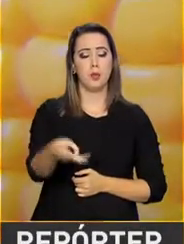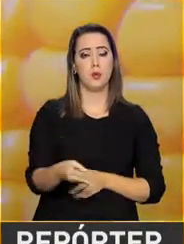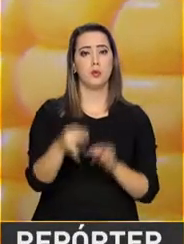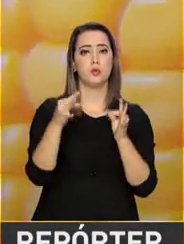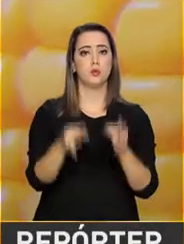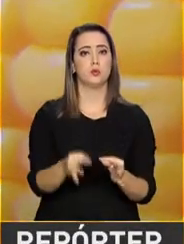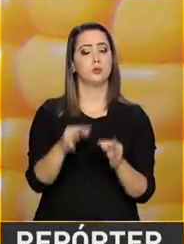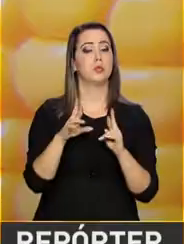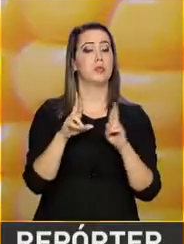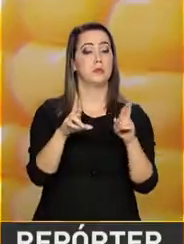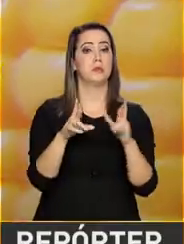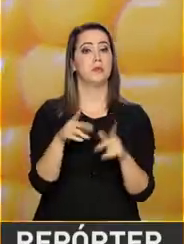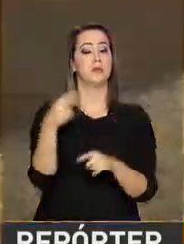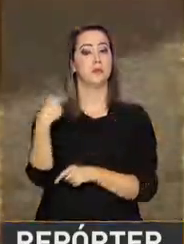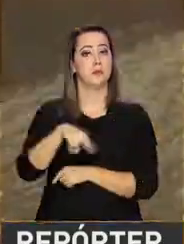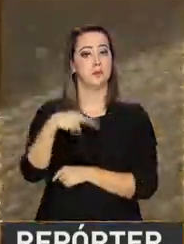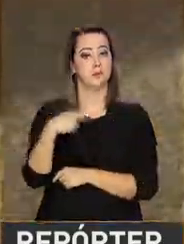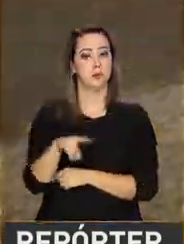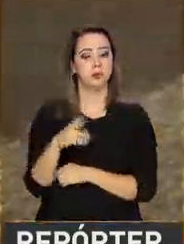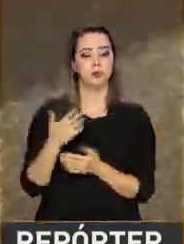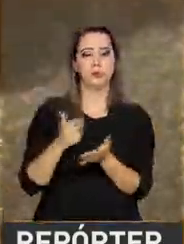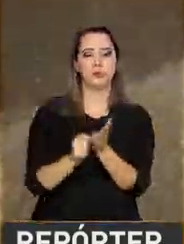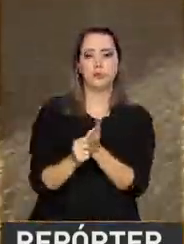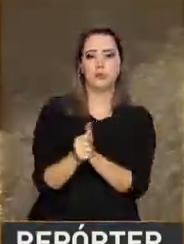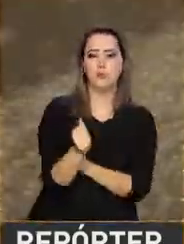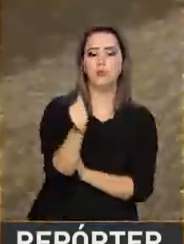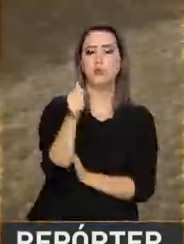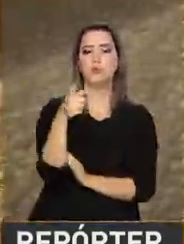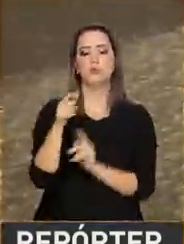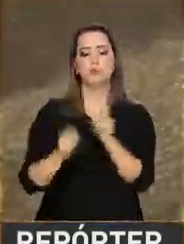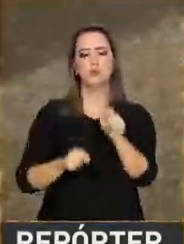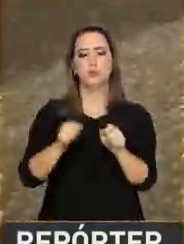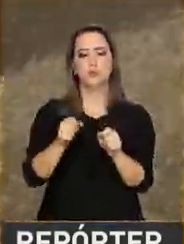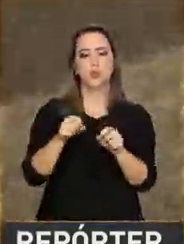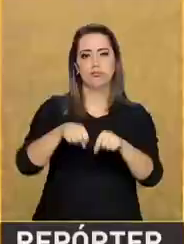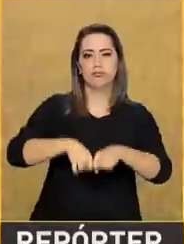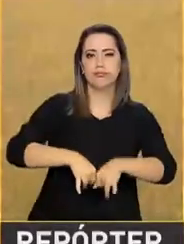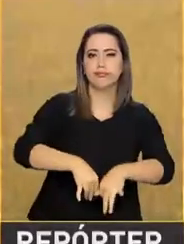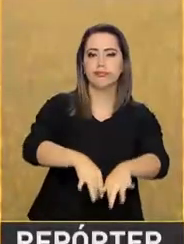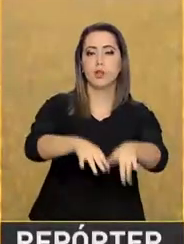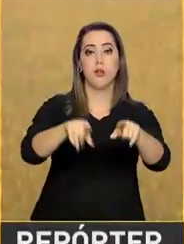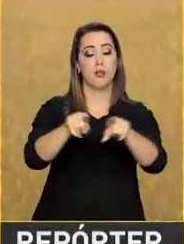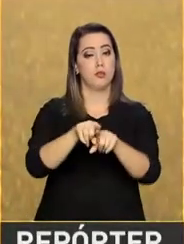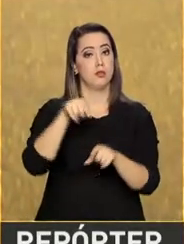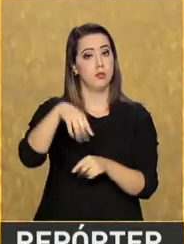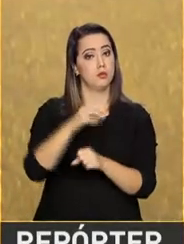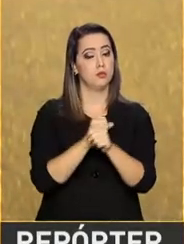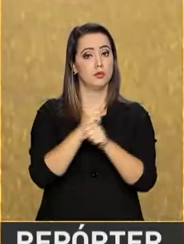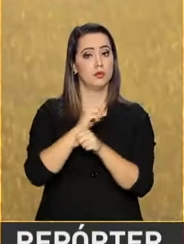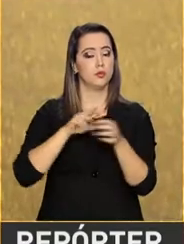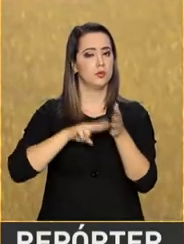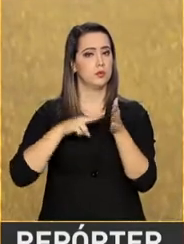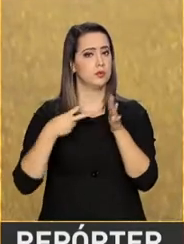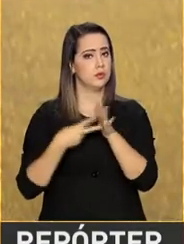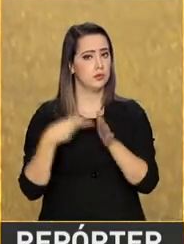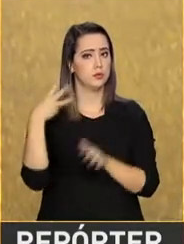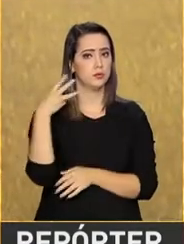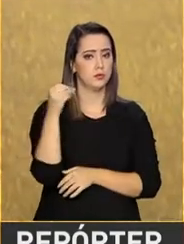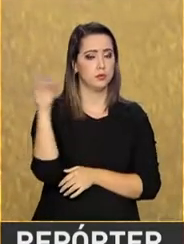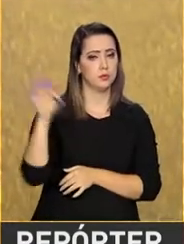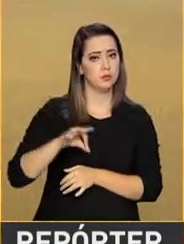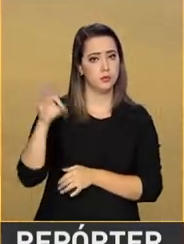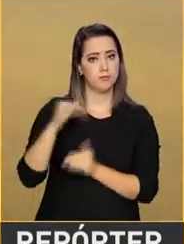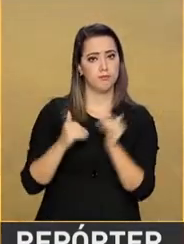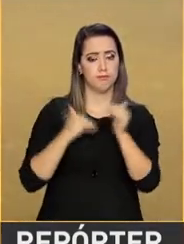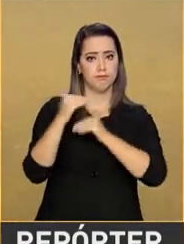do mês de novembro do ibge para a safra de grãos em 2017 o volume é cerca de 30% maior em relação a